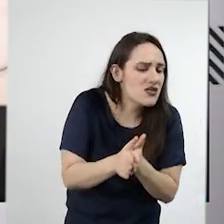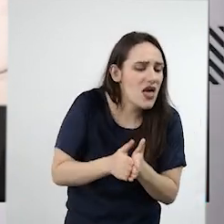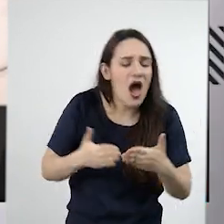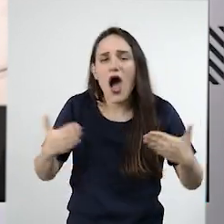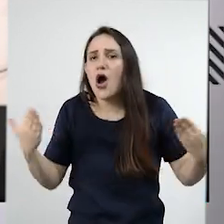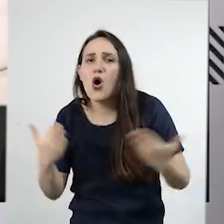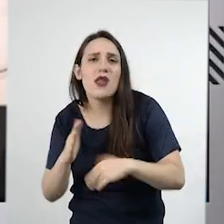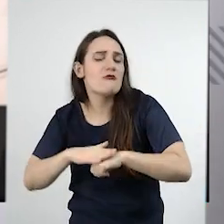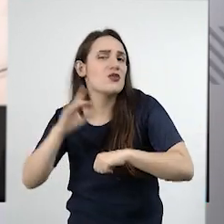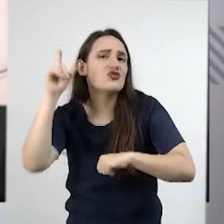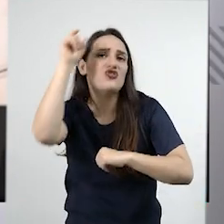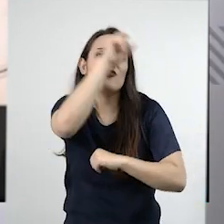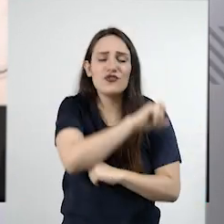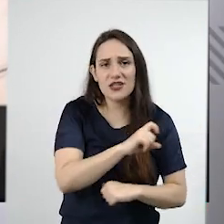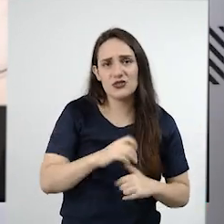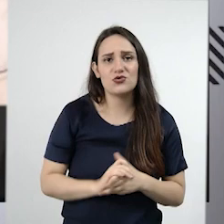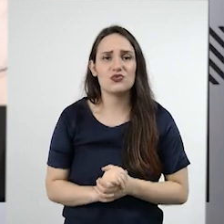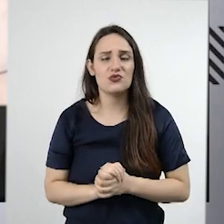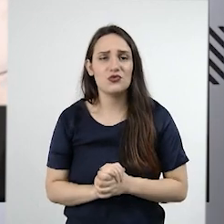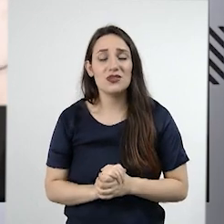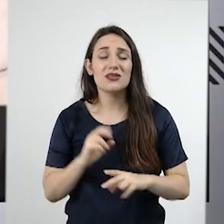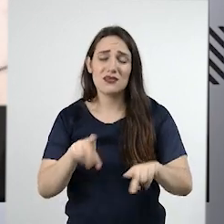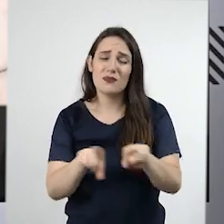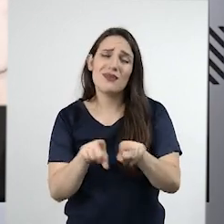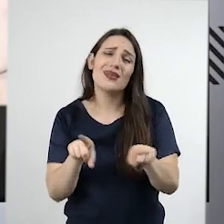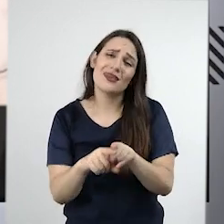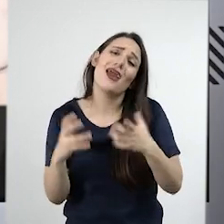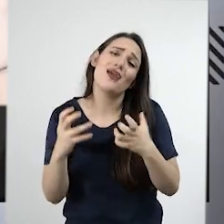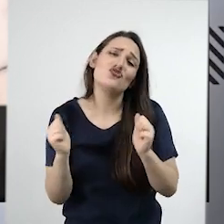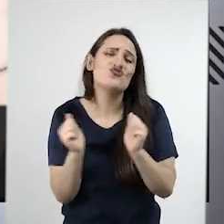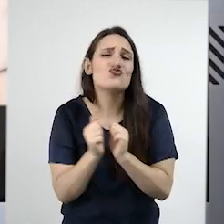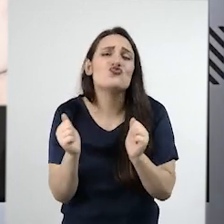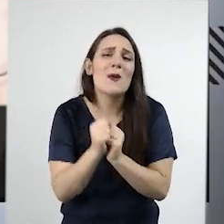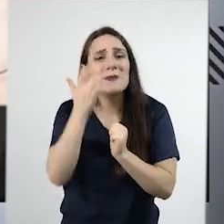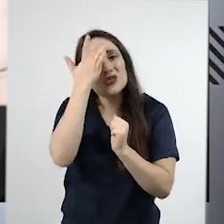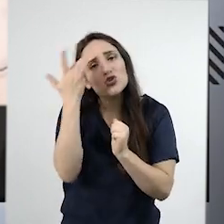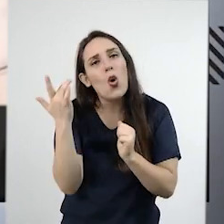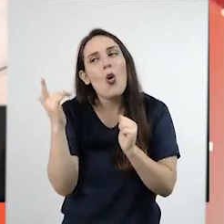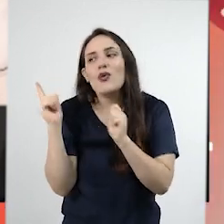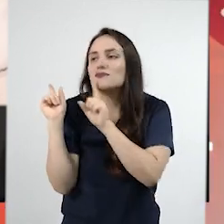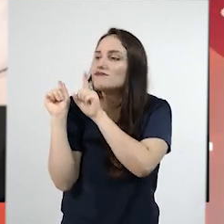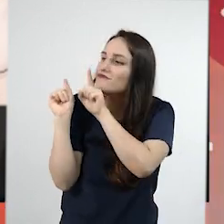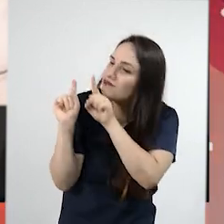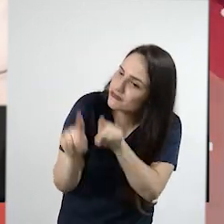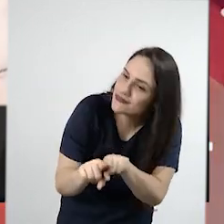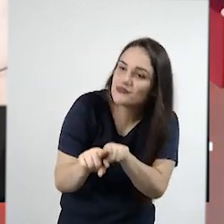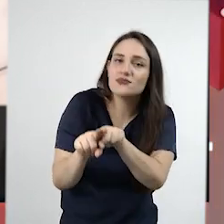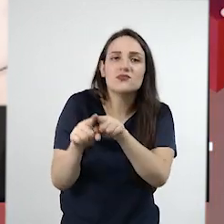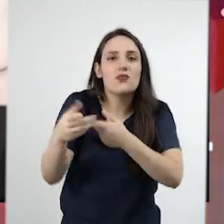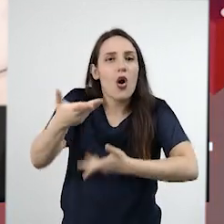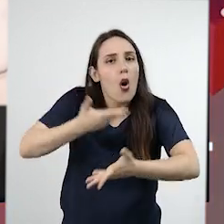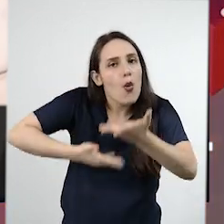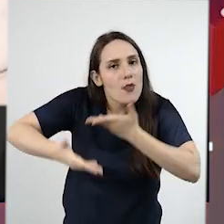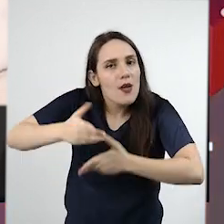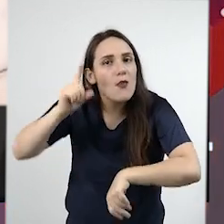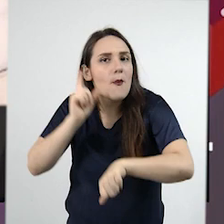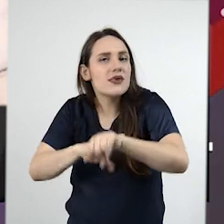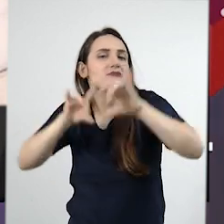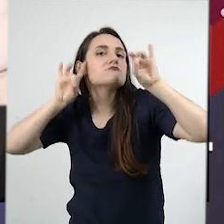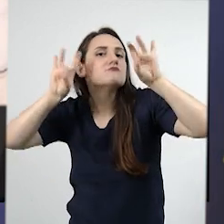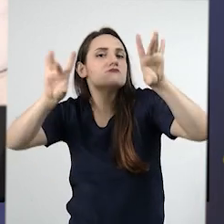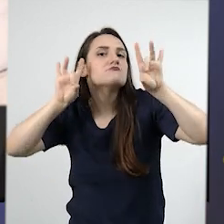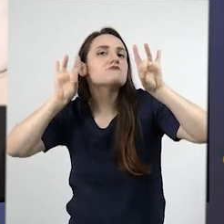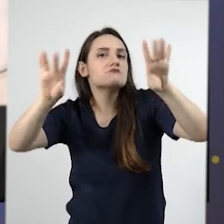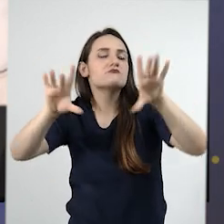comentando, e também do ser amado, de ter um parceiro, uma parceira para compartilhar todos os momentos com a gente, se, né,